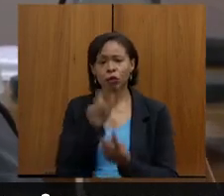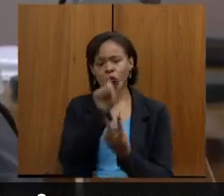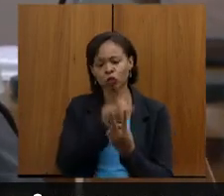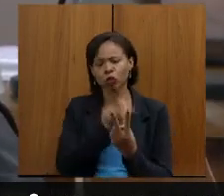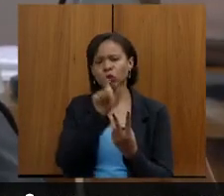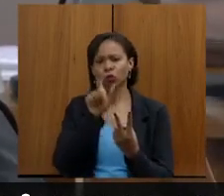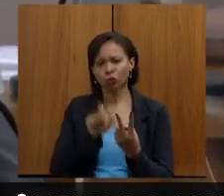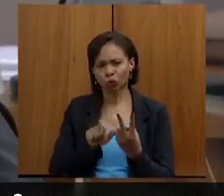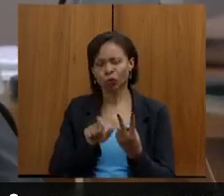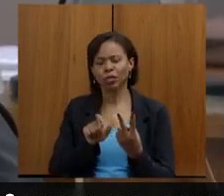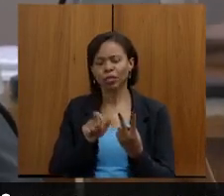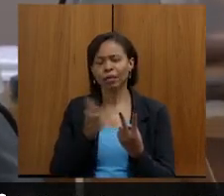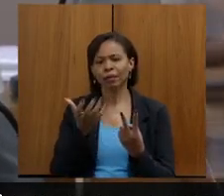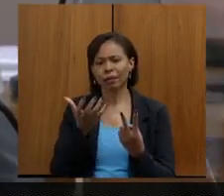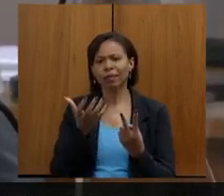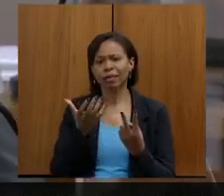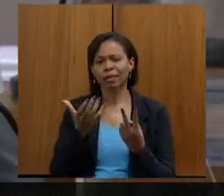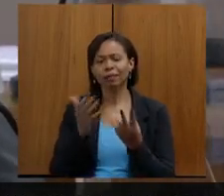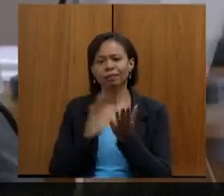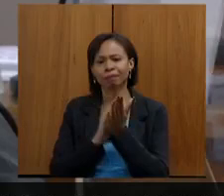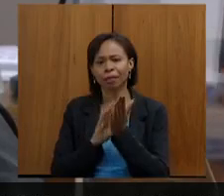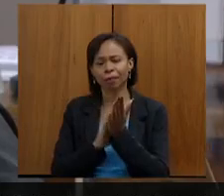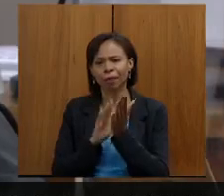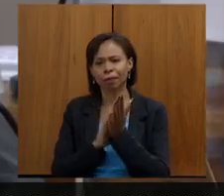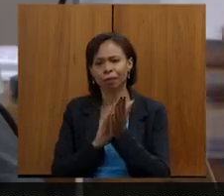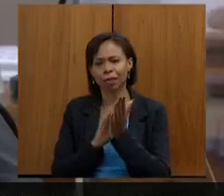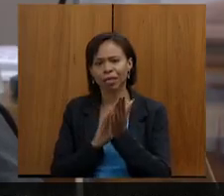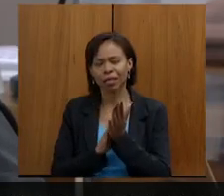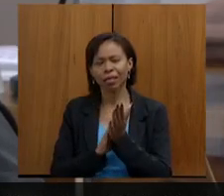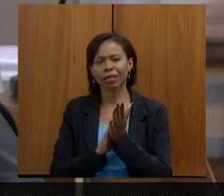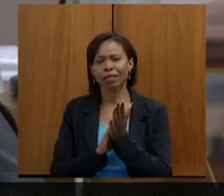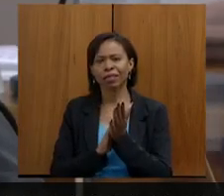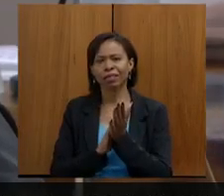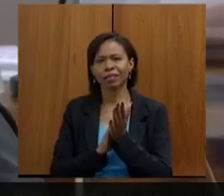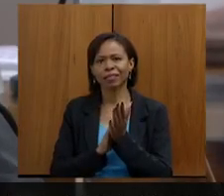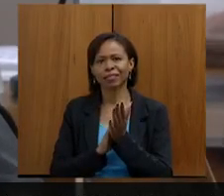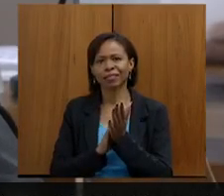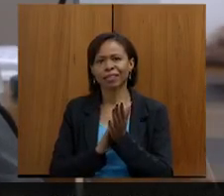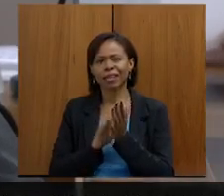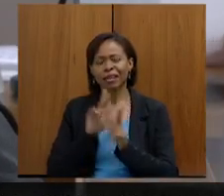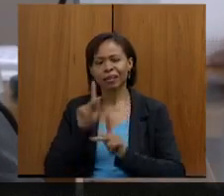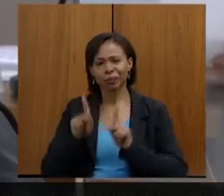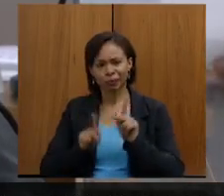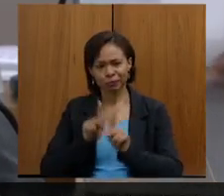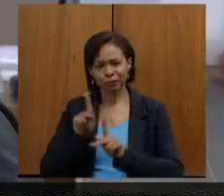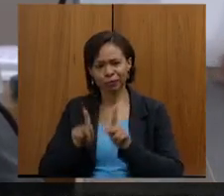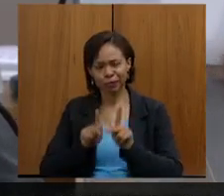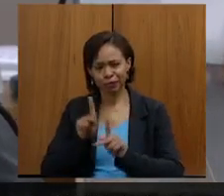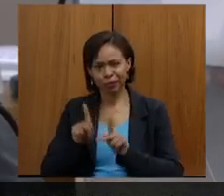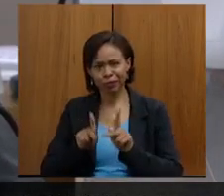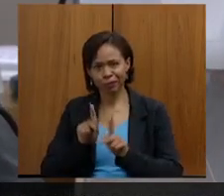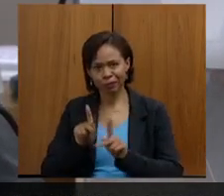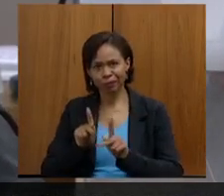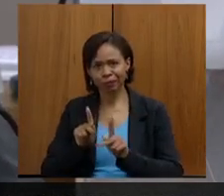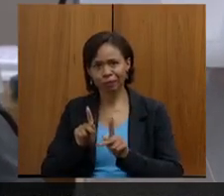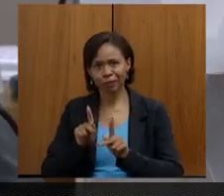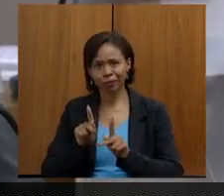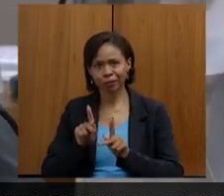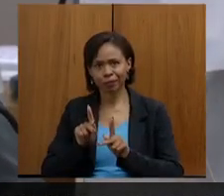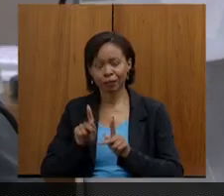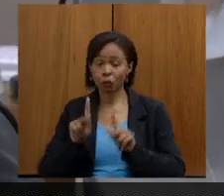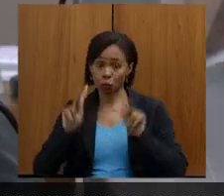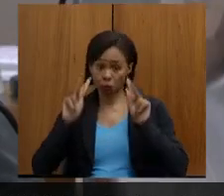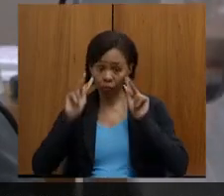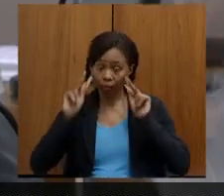dos dois eu quero mais uma vez parabenizar enaltecer né as pessoas o serão os ser